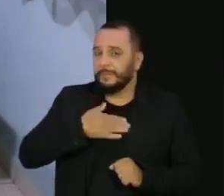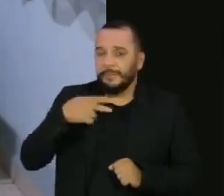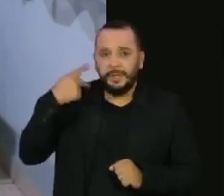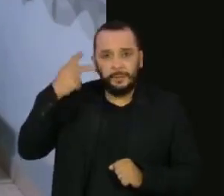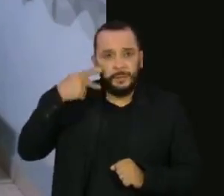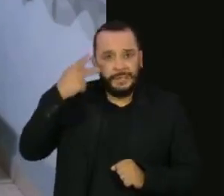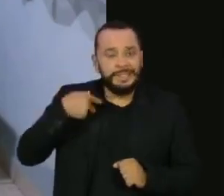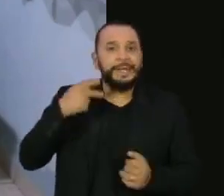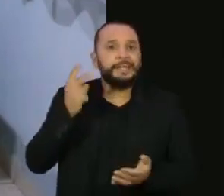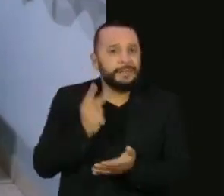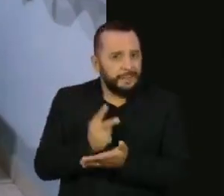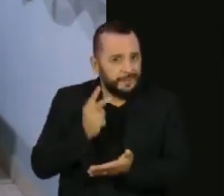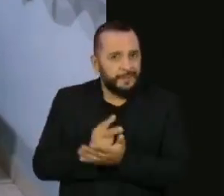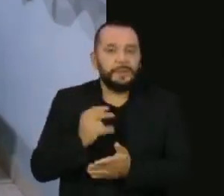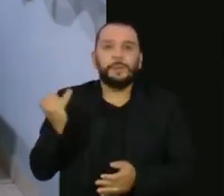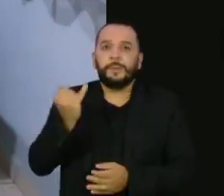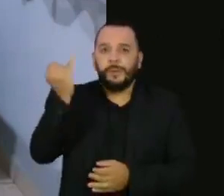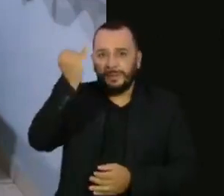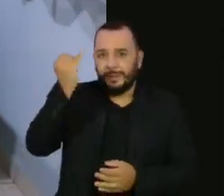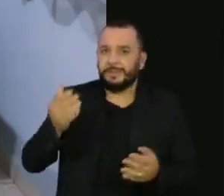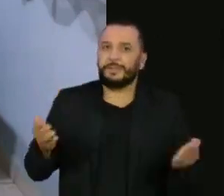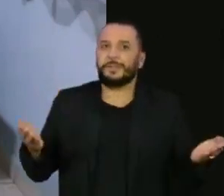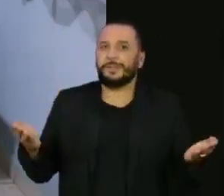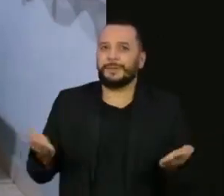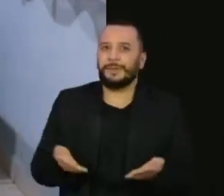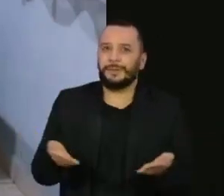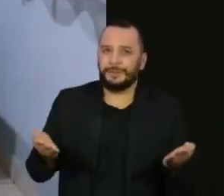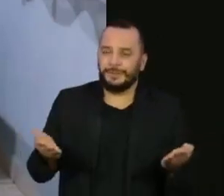isso sempre foi importante. E